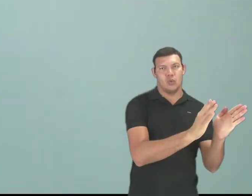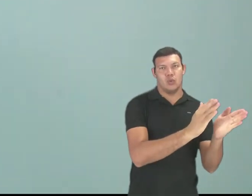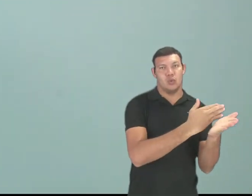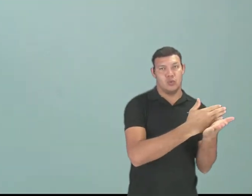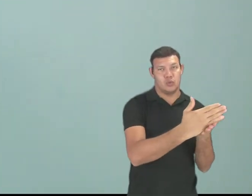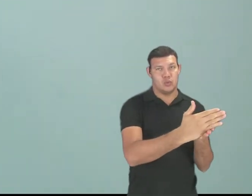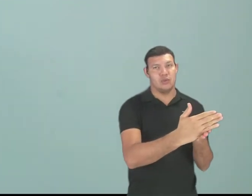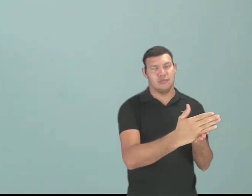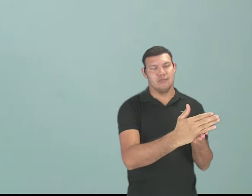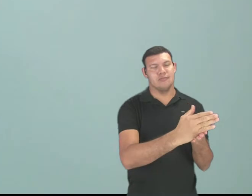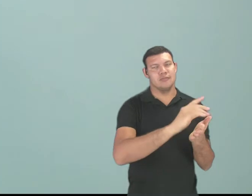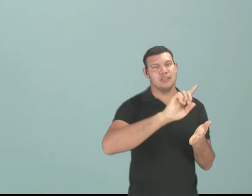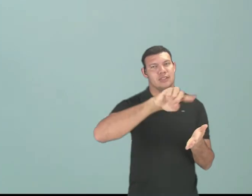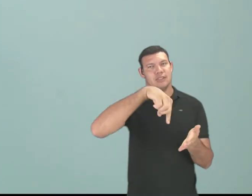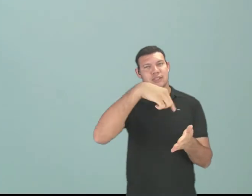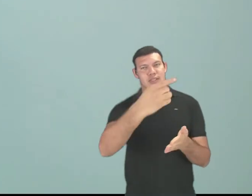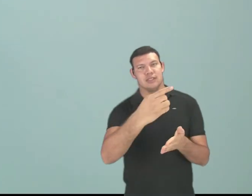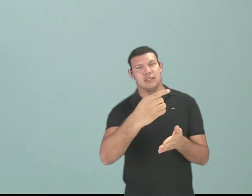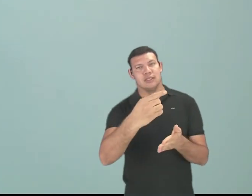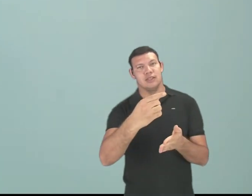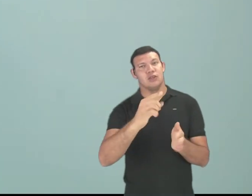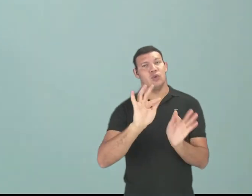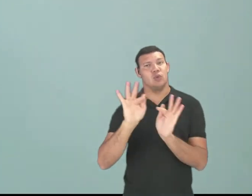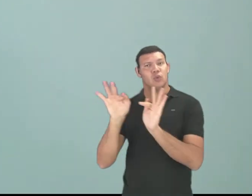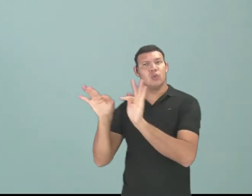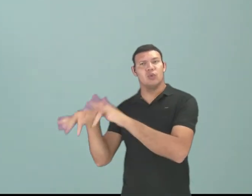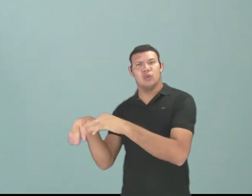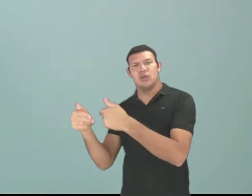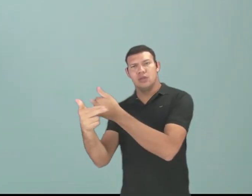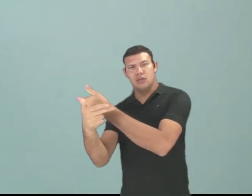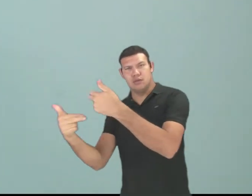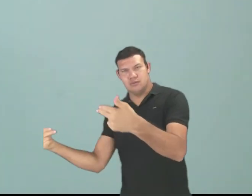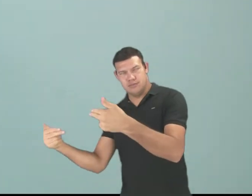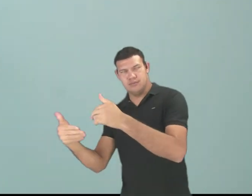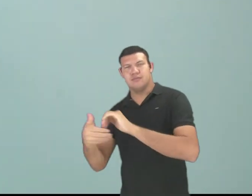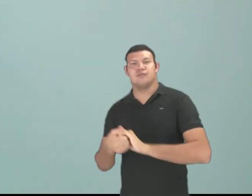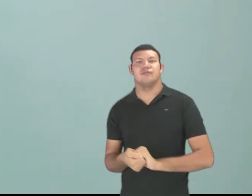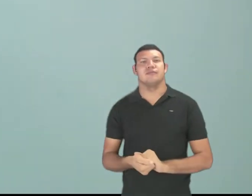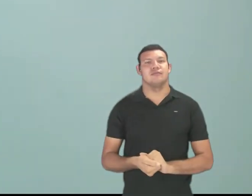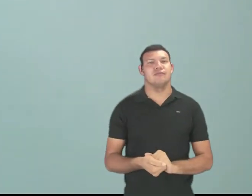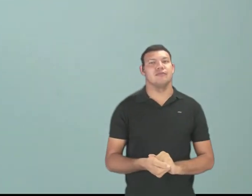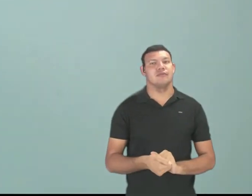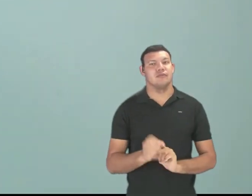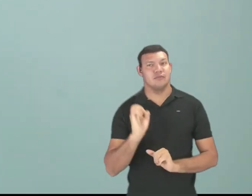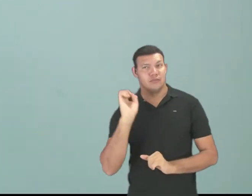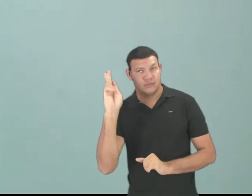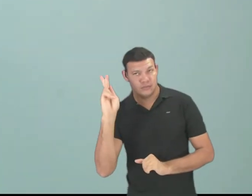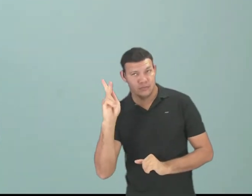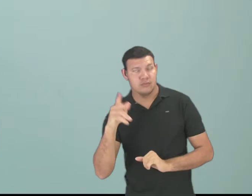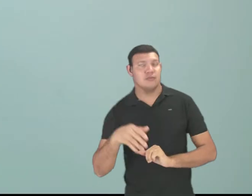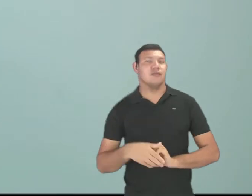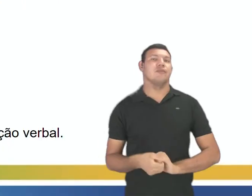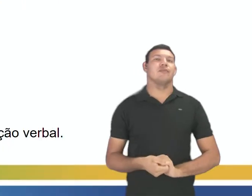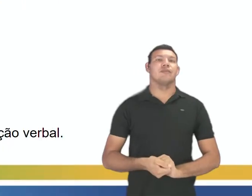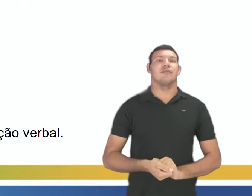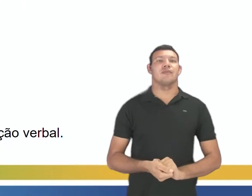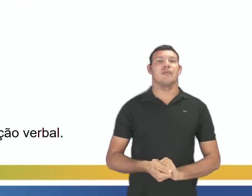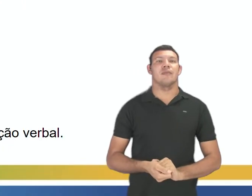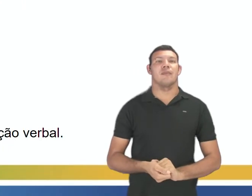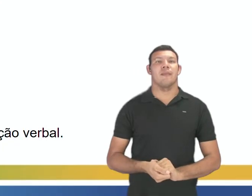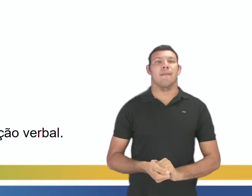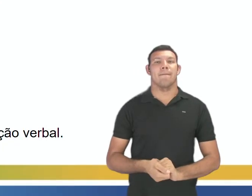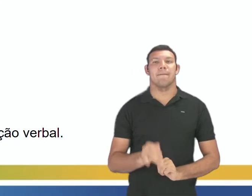a explicação adequada seria depois de preposições ou de verbos os objetos vão aparecer. Ok? Então vamos ali